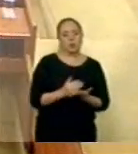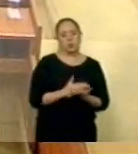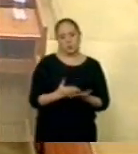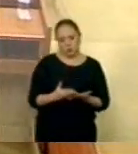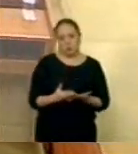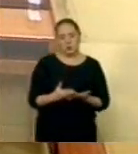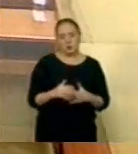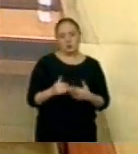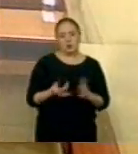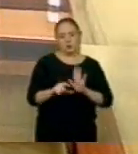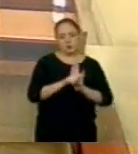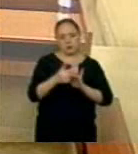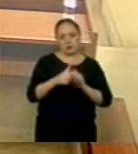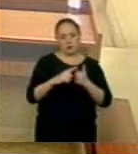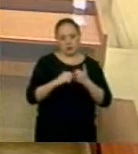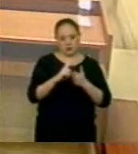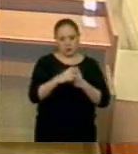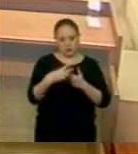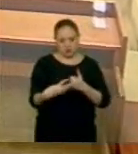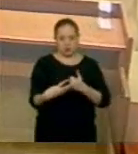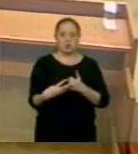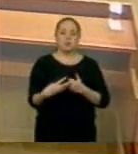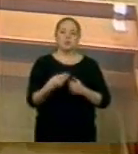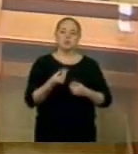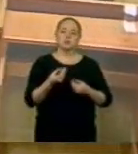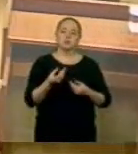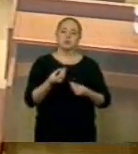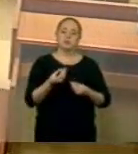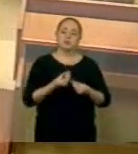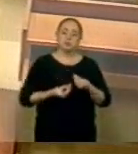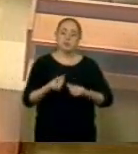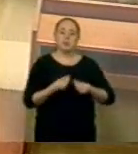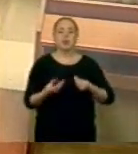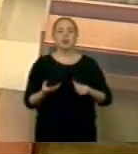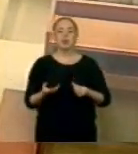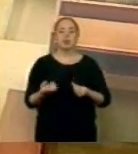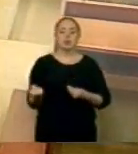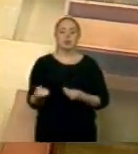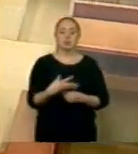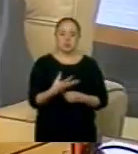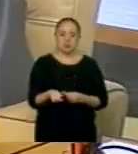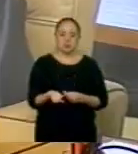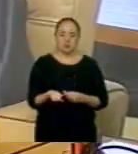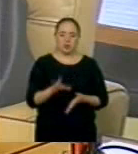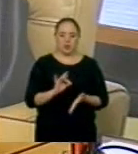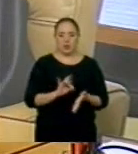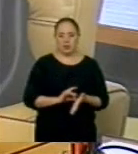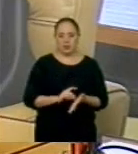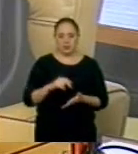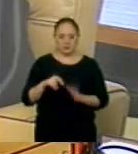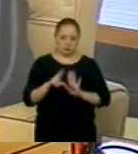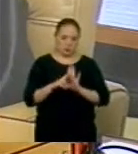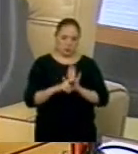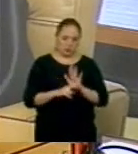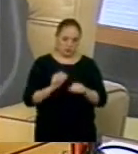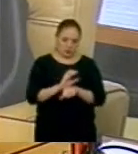seja, o parágrafo 2º do artigo 53, de forma consentânea com essa nova realidade normativa